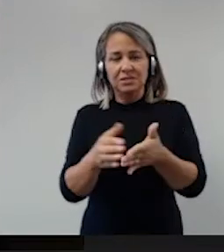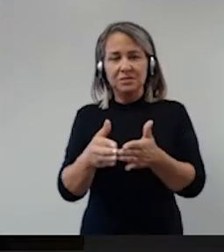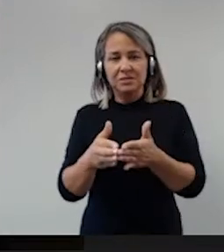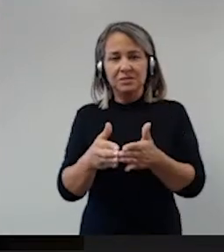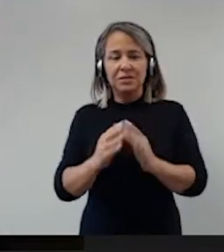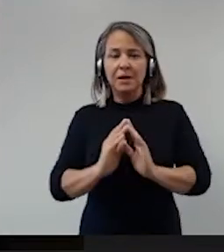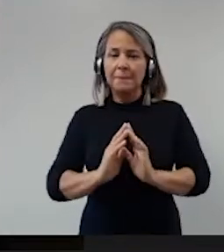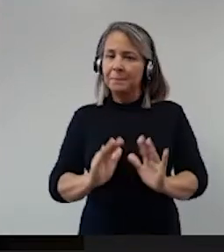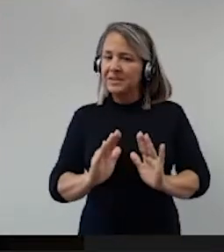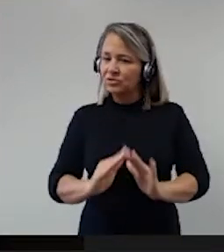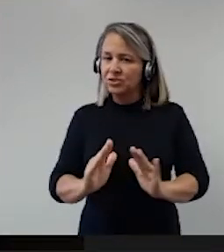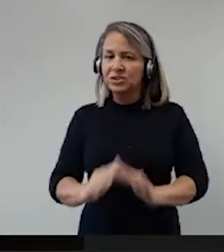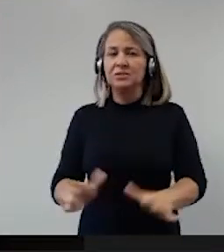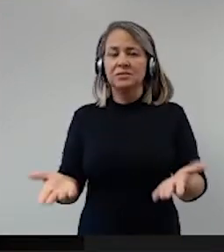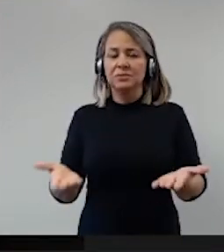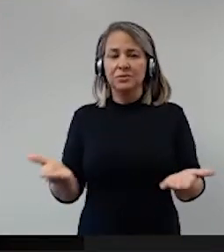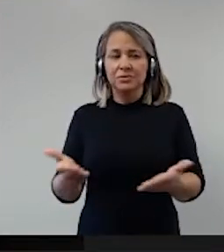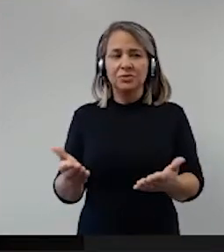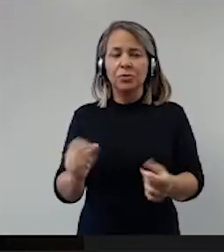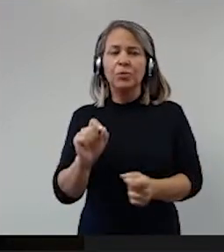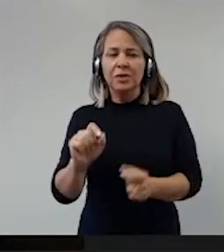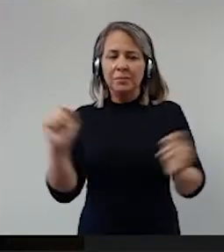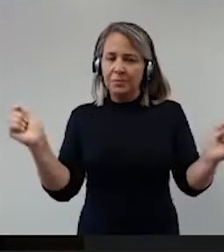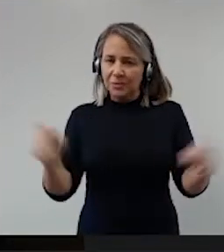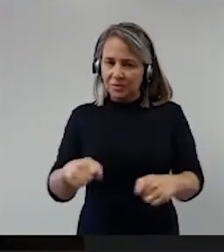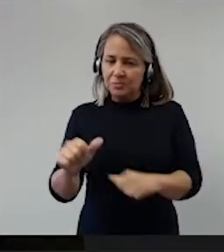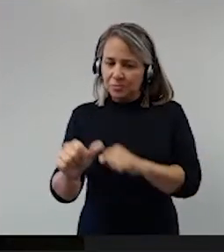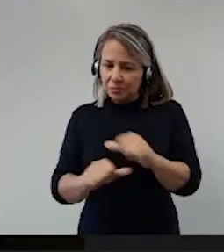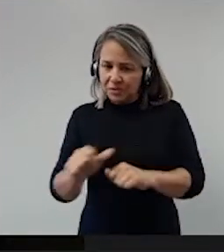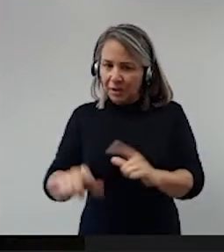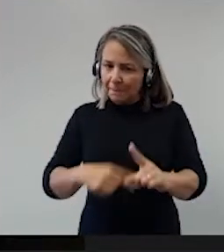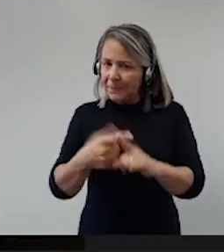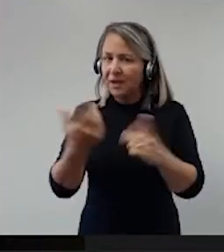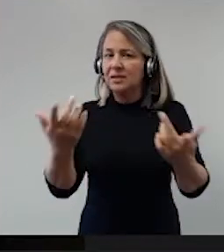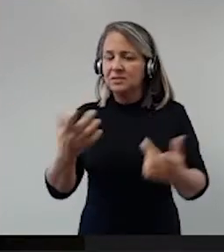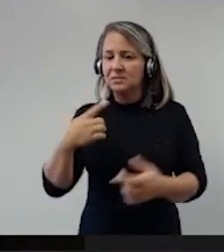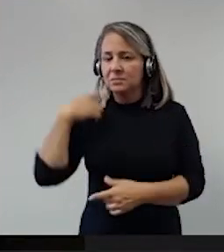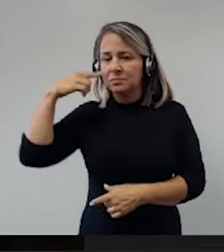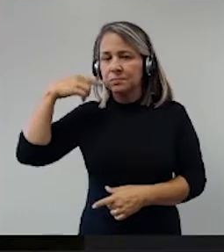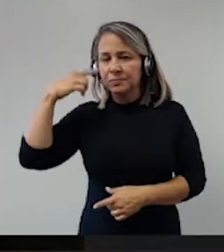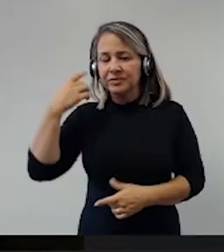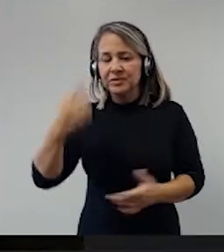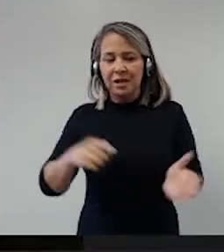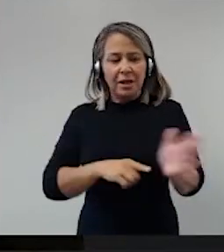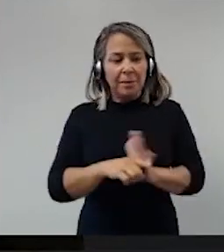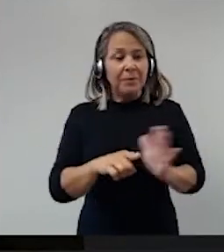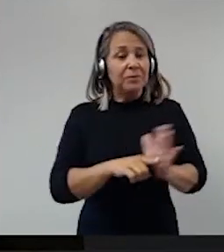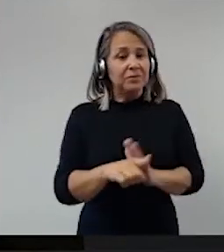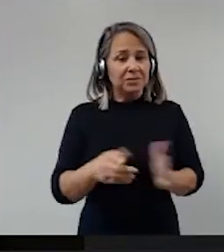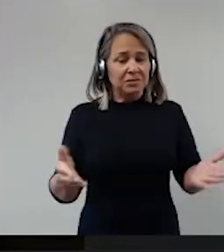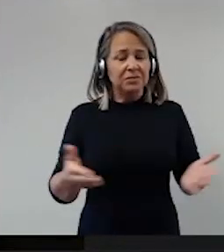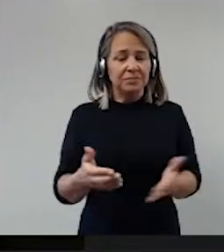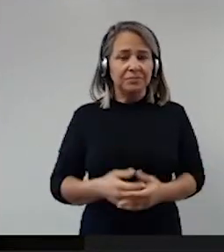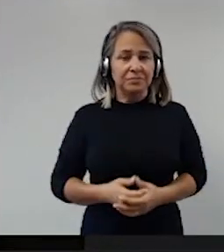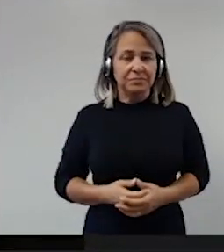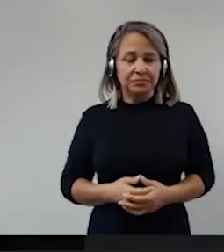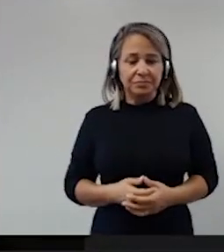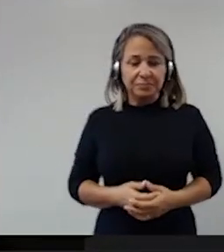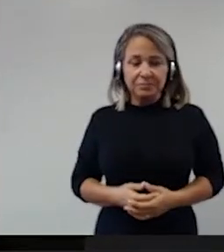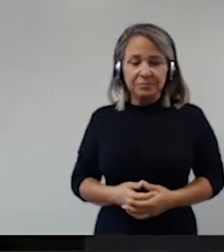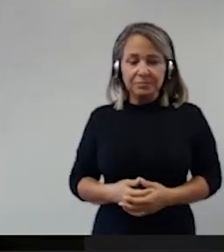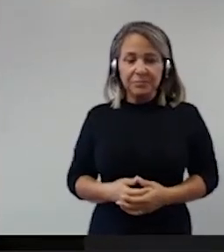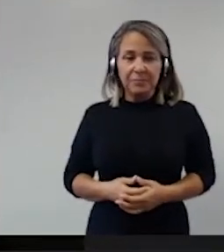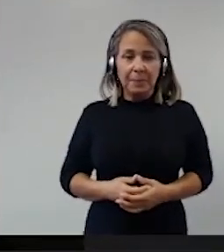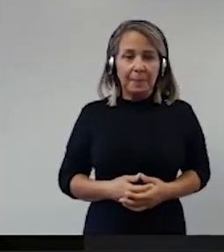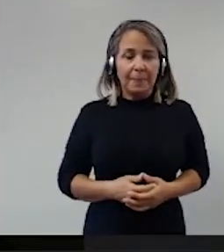pedindo, né, naturalmente, que venha mudar? Será se é possível mudar a advocacia? Esses são os questionamentos que eu deixo. E